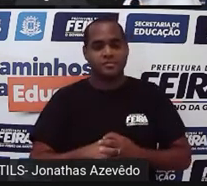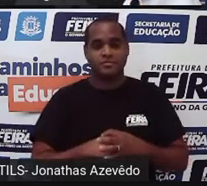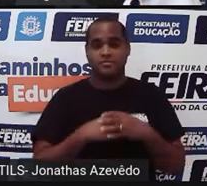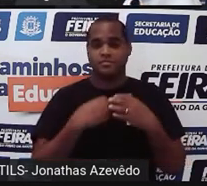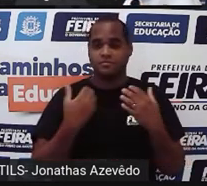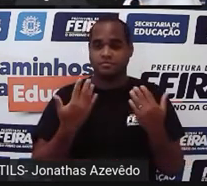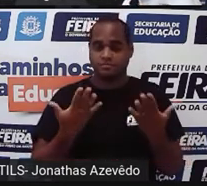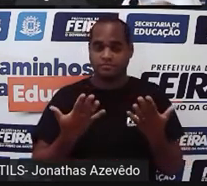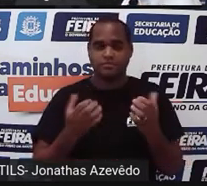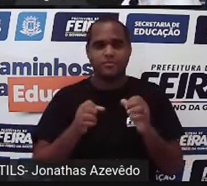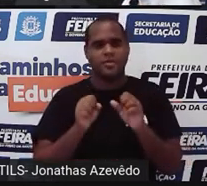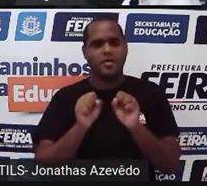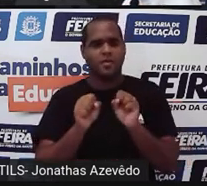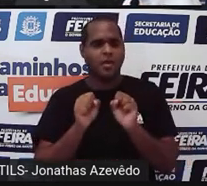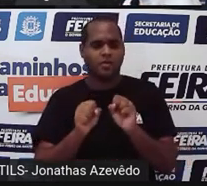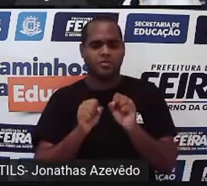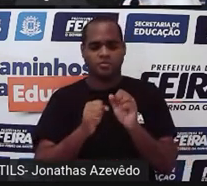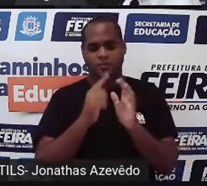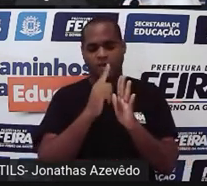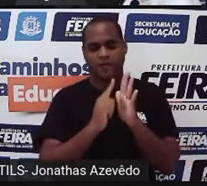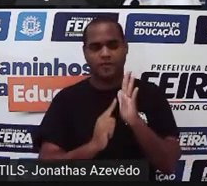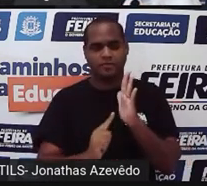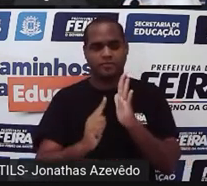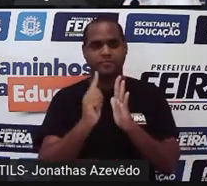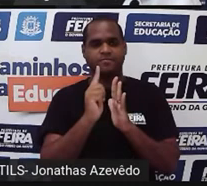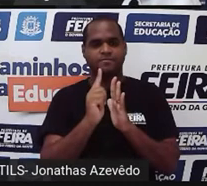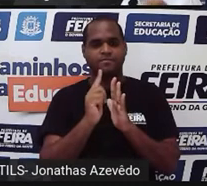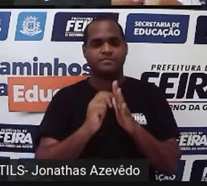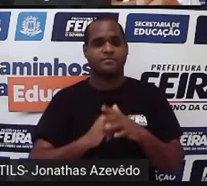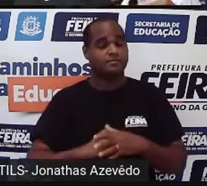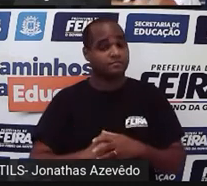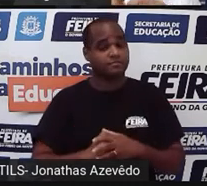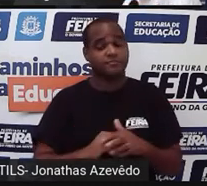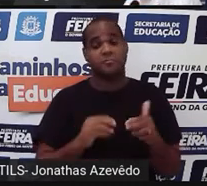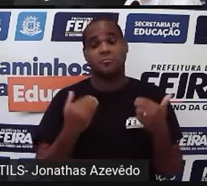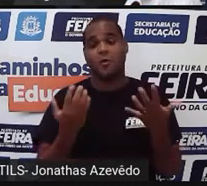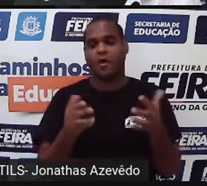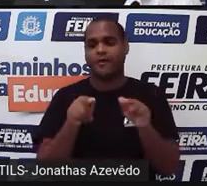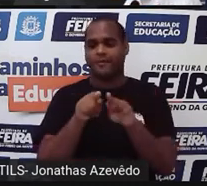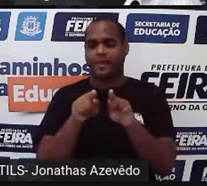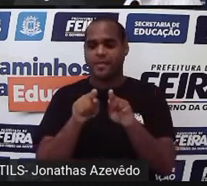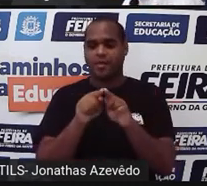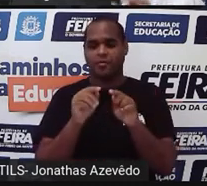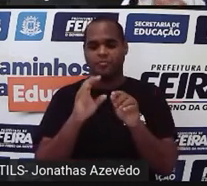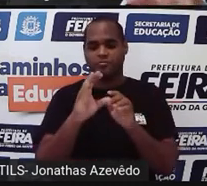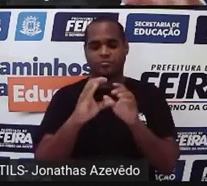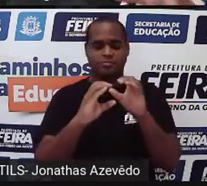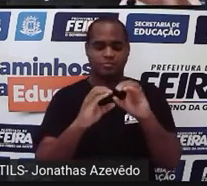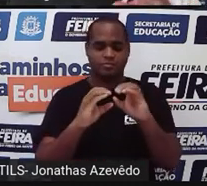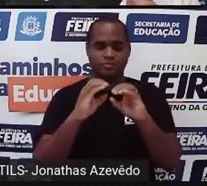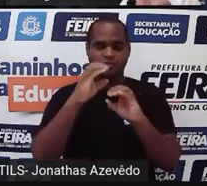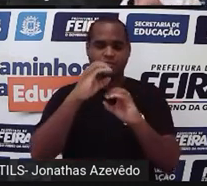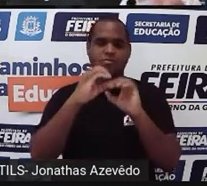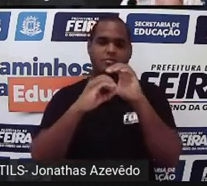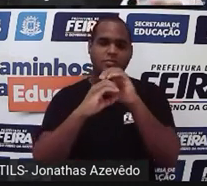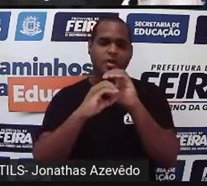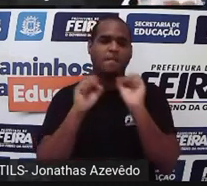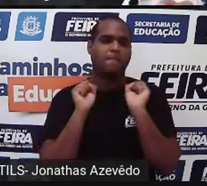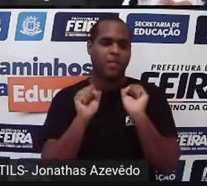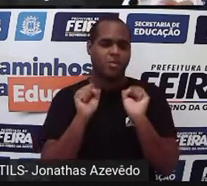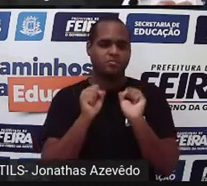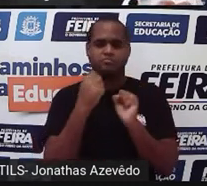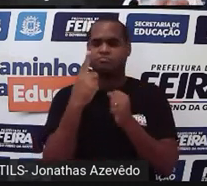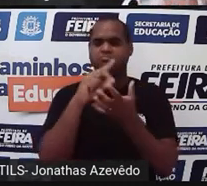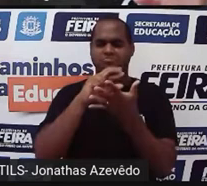A gente pode usar um gráfico e também diagramas. Mas o que é cada uma dessas